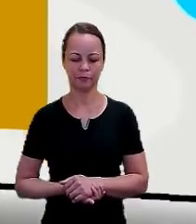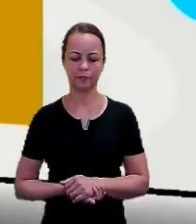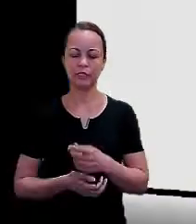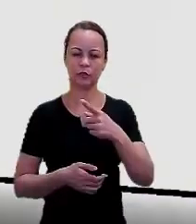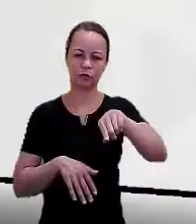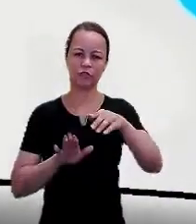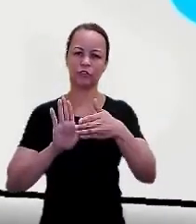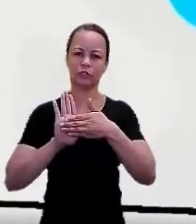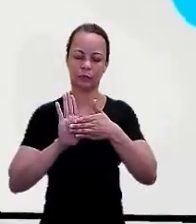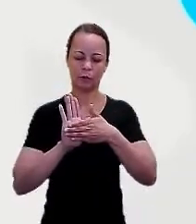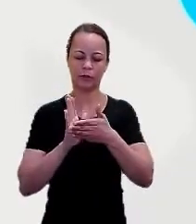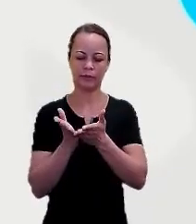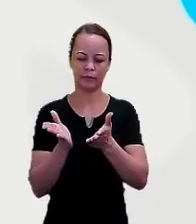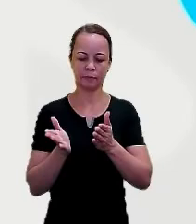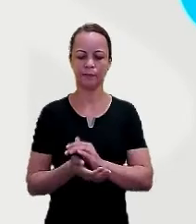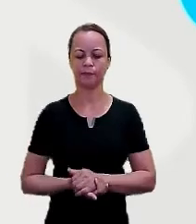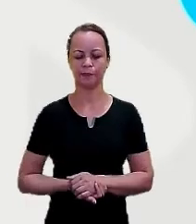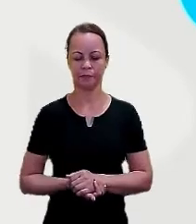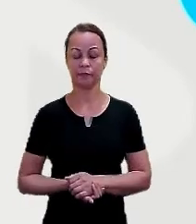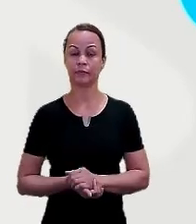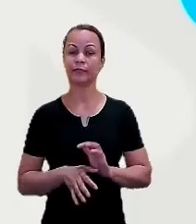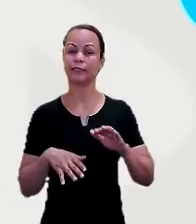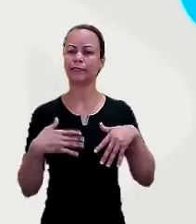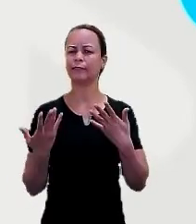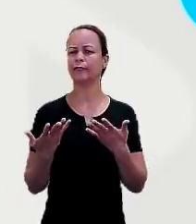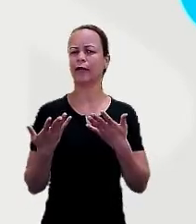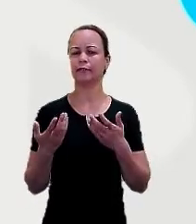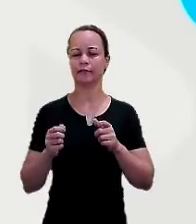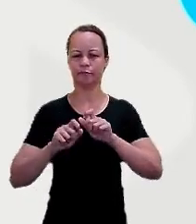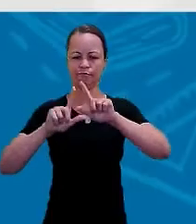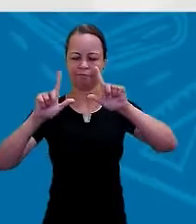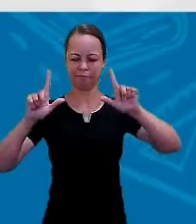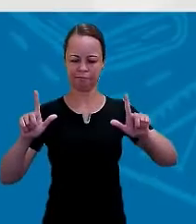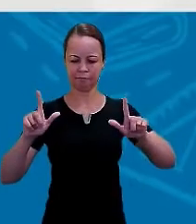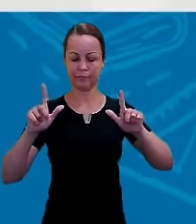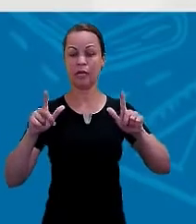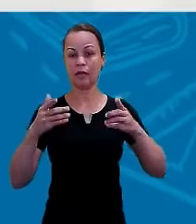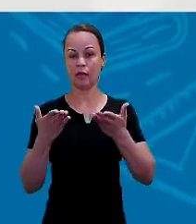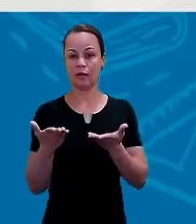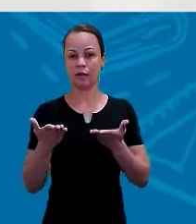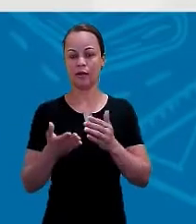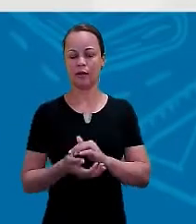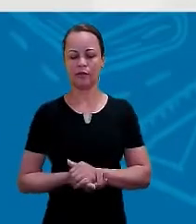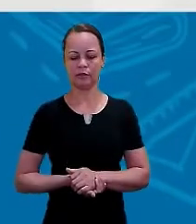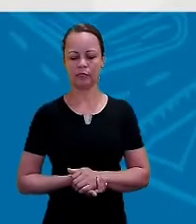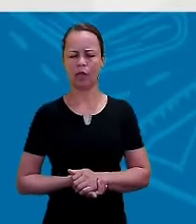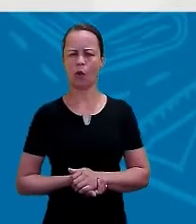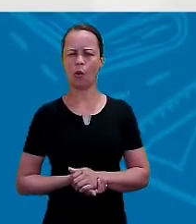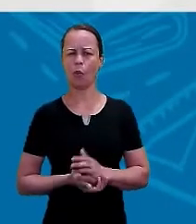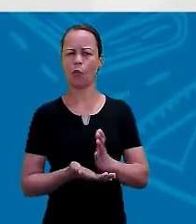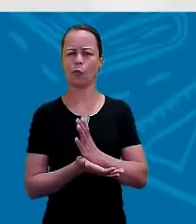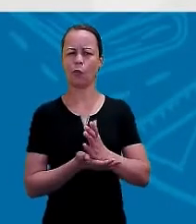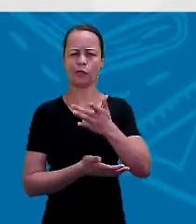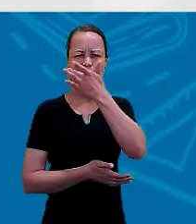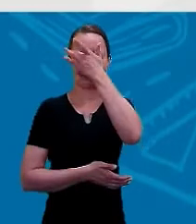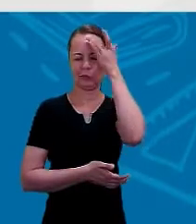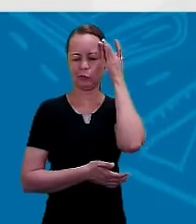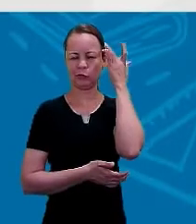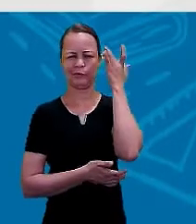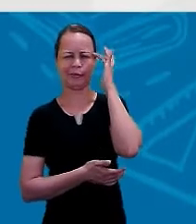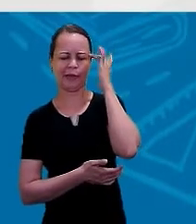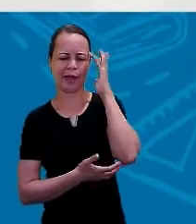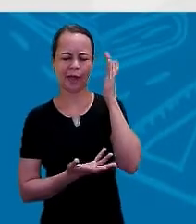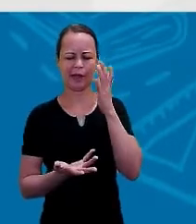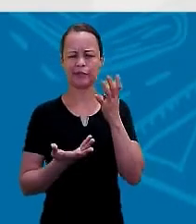desse saber. E aí, eu não poderia, volta aqui comigo, porque muitas vezes as pessoas acham que há uma espécie de